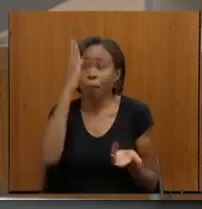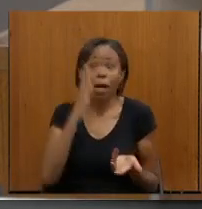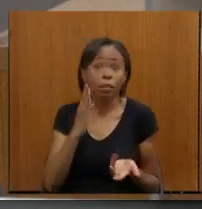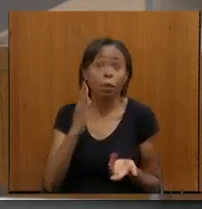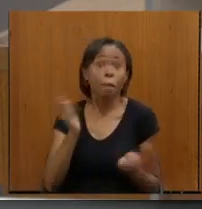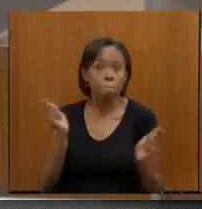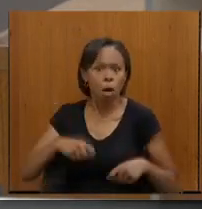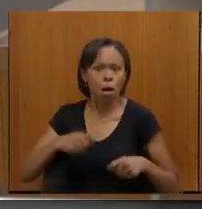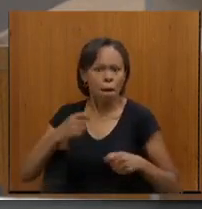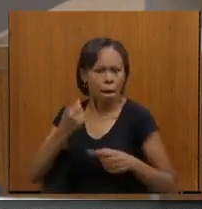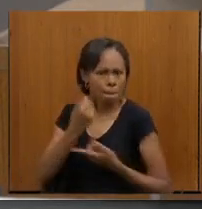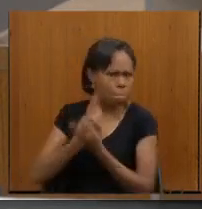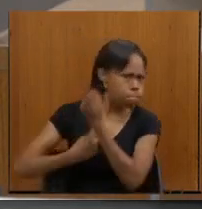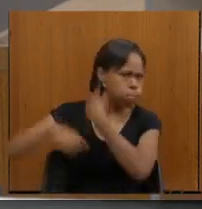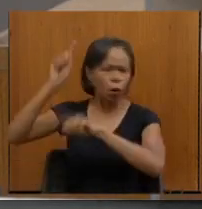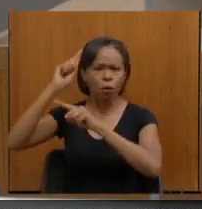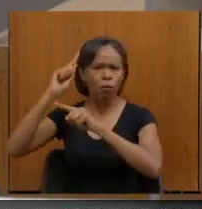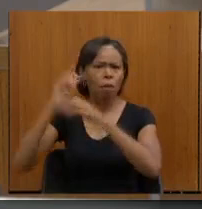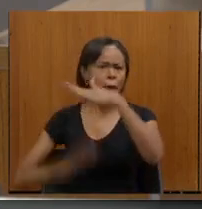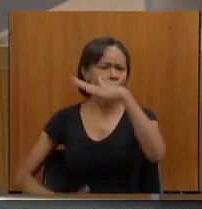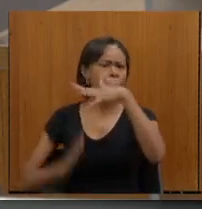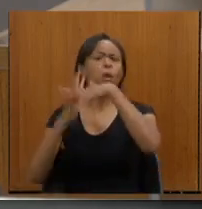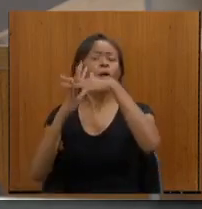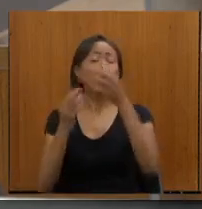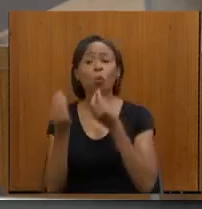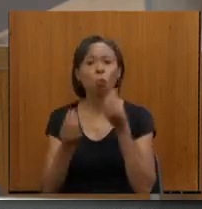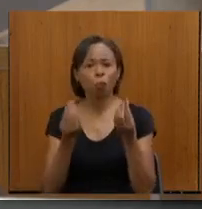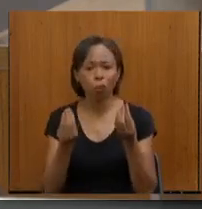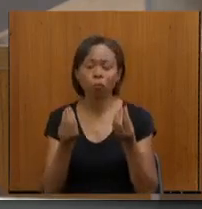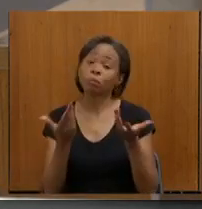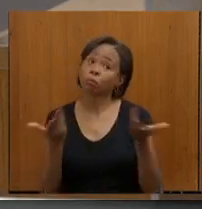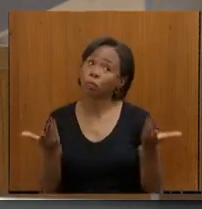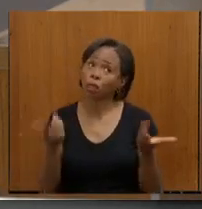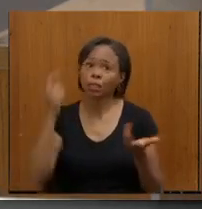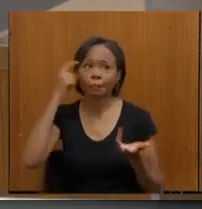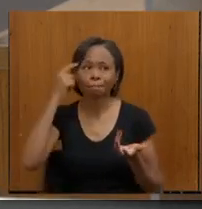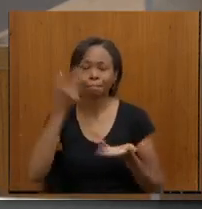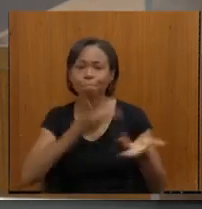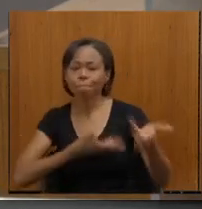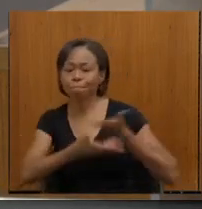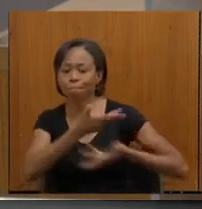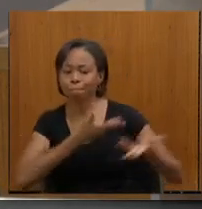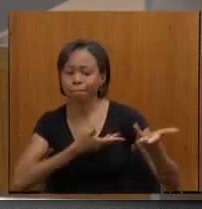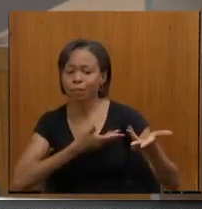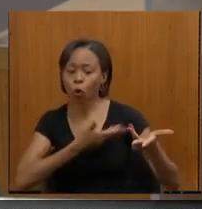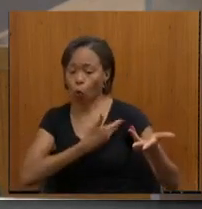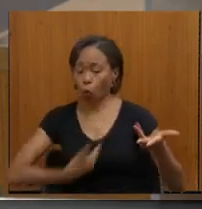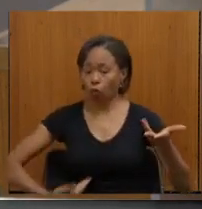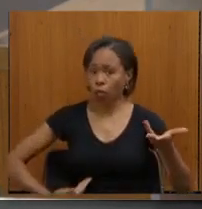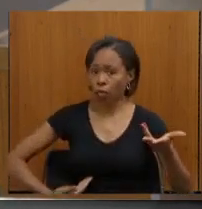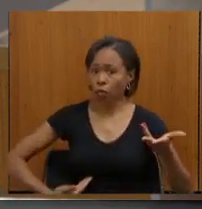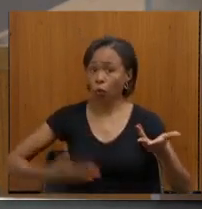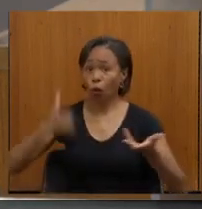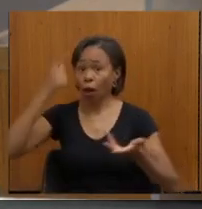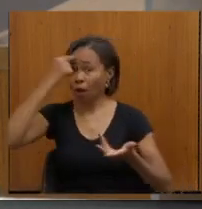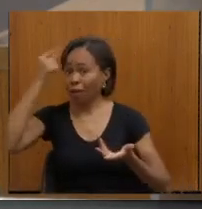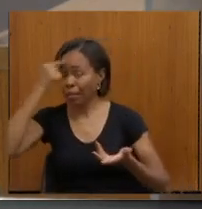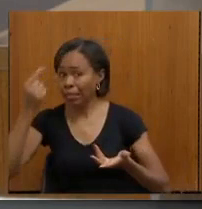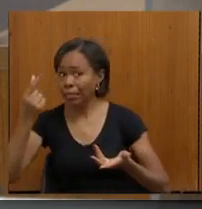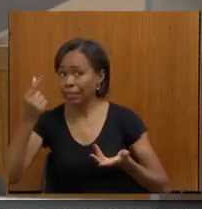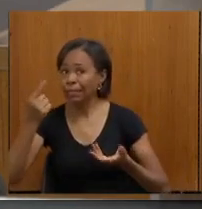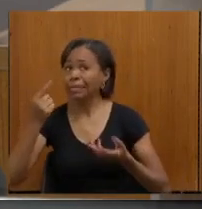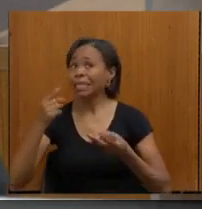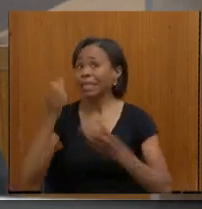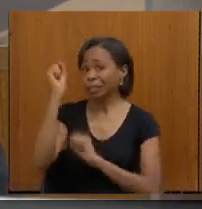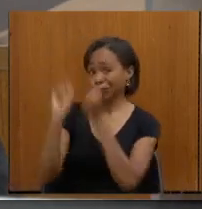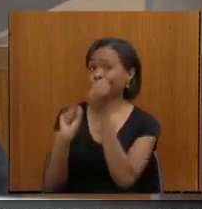tá E para isso nós temos que fazer em promover a interação entre o governo a academia EA indústria como mencionei na Tríplice